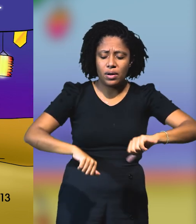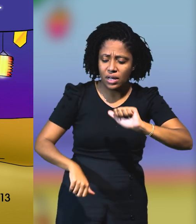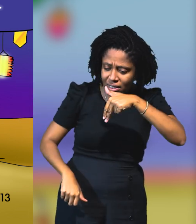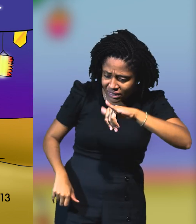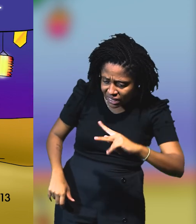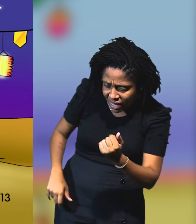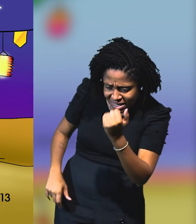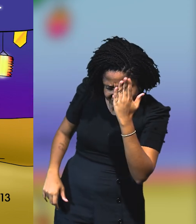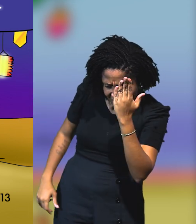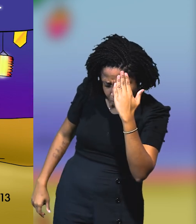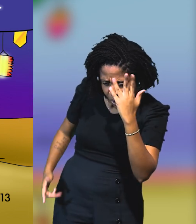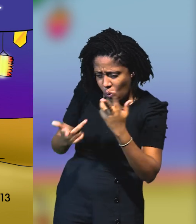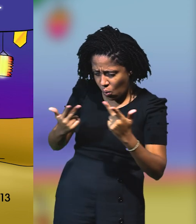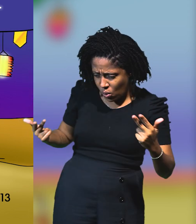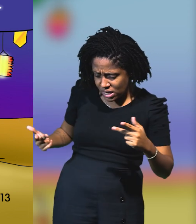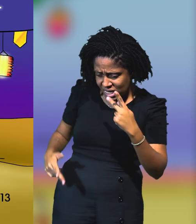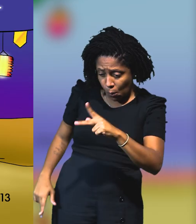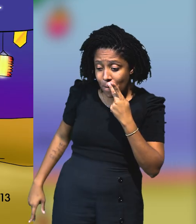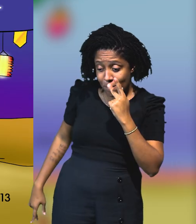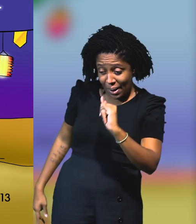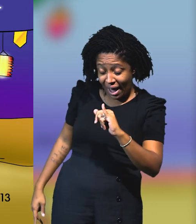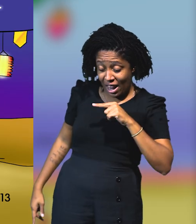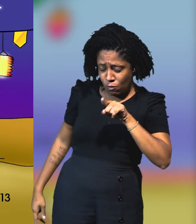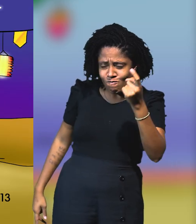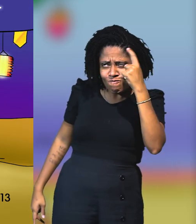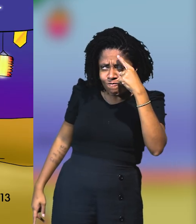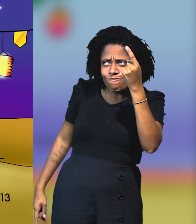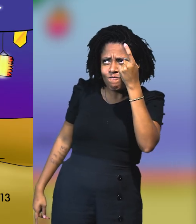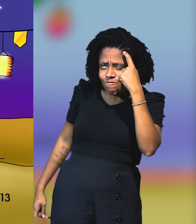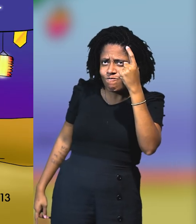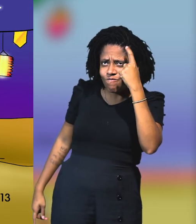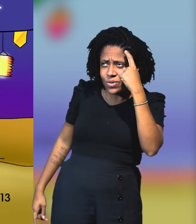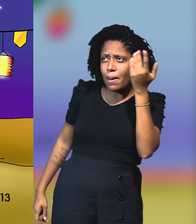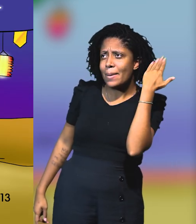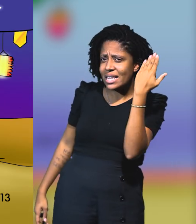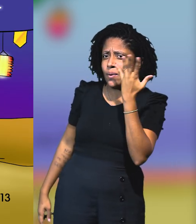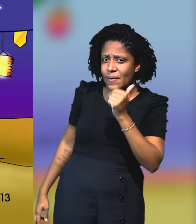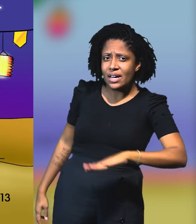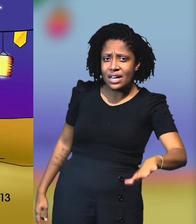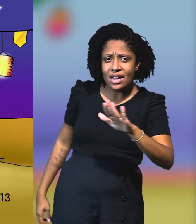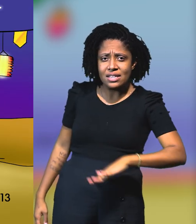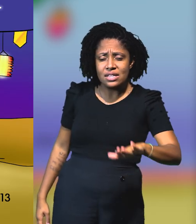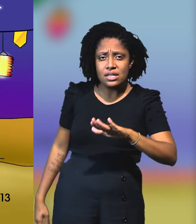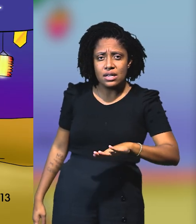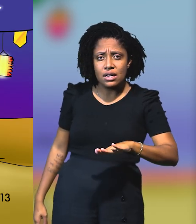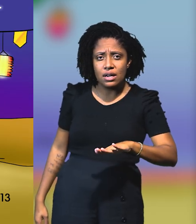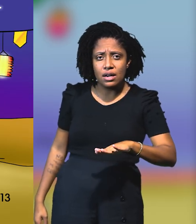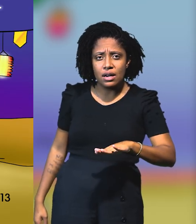Aninha, sabe uma coisa que seu pai ficava encucado quando era criança?